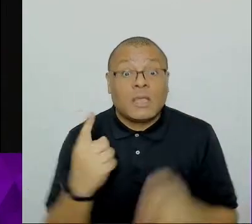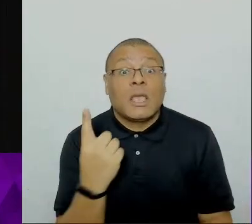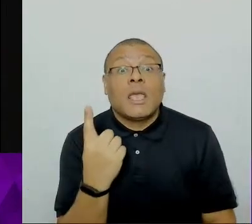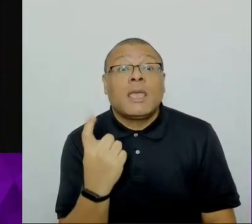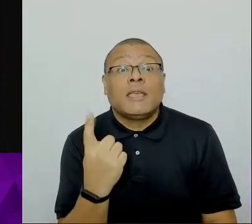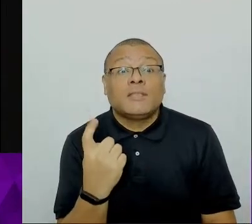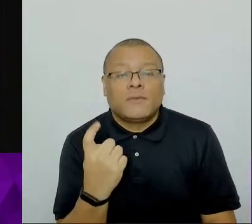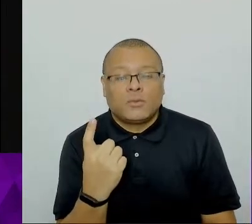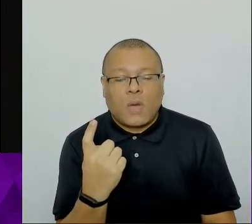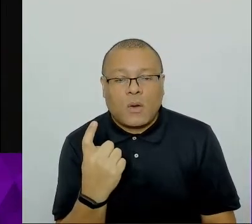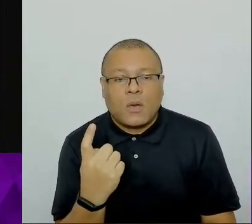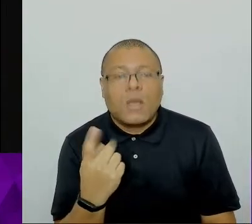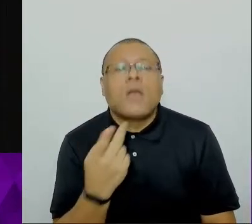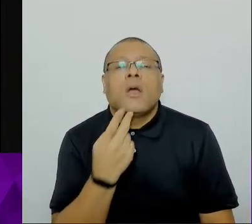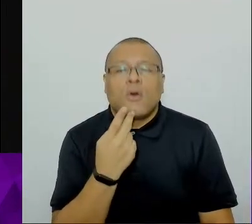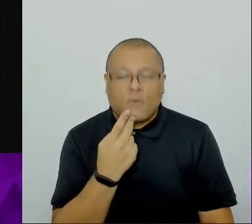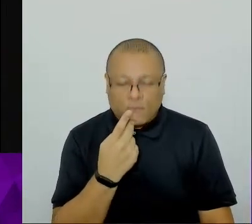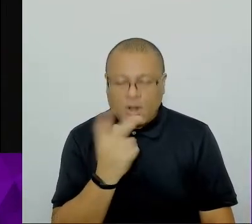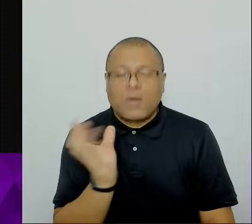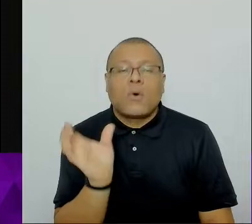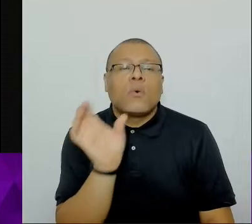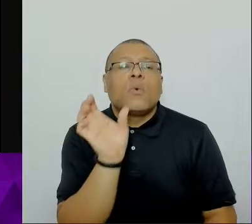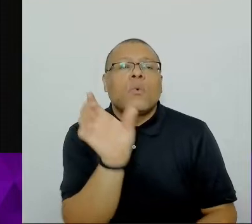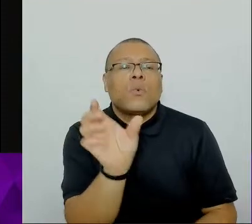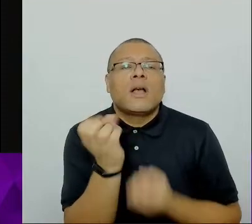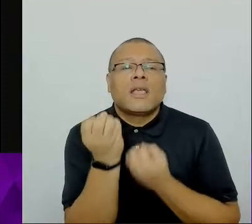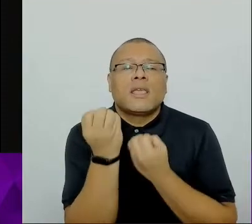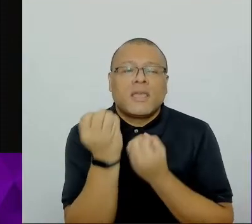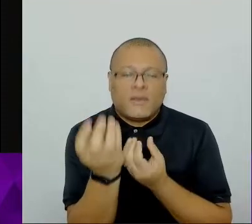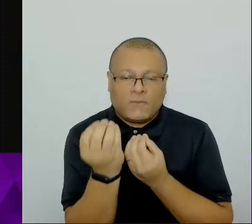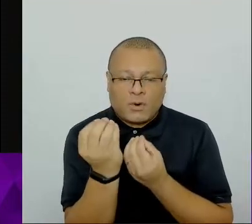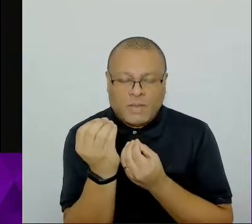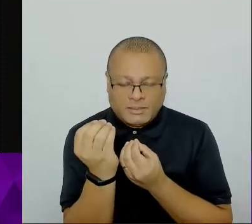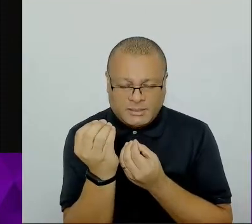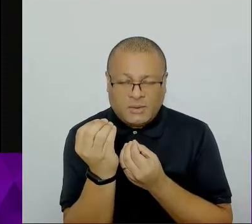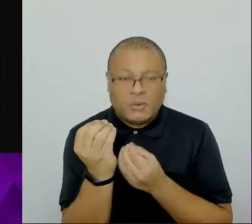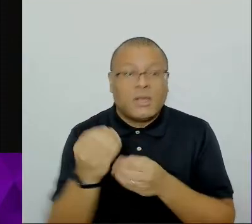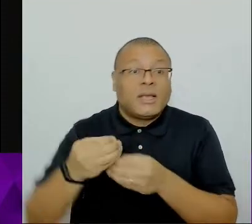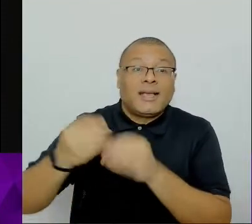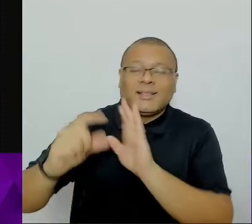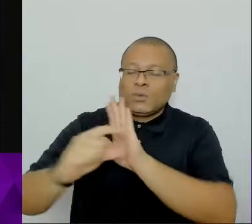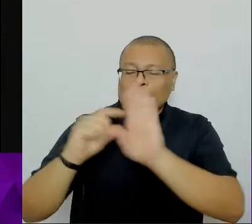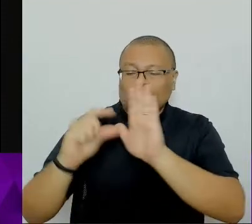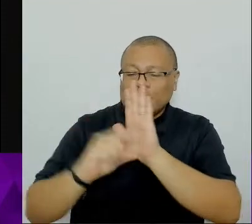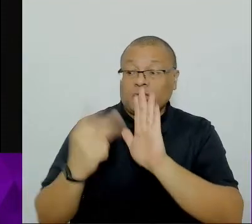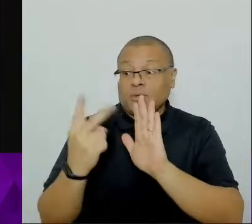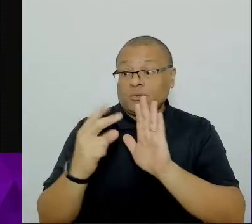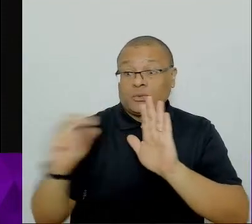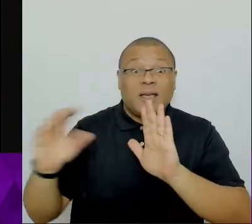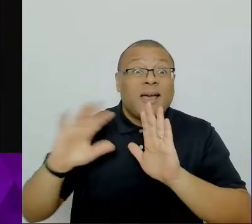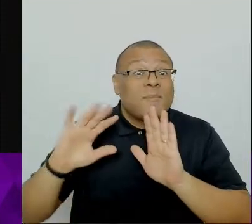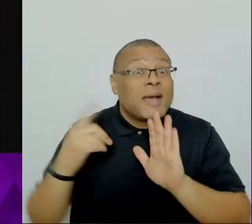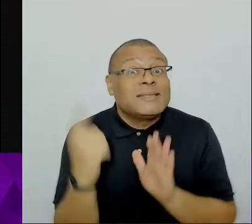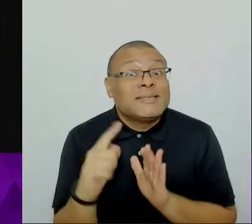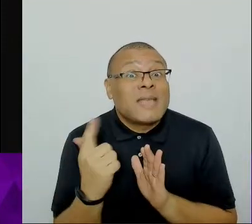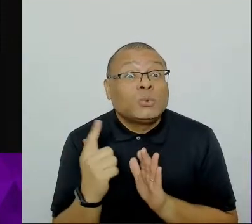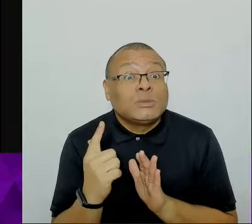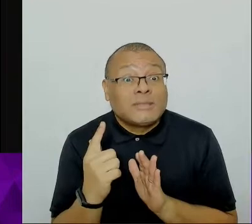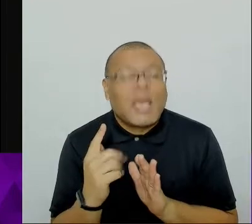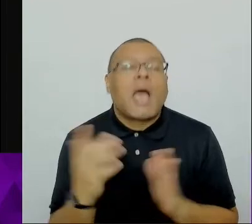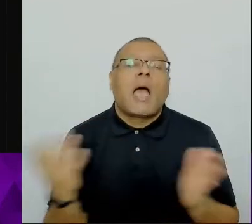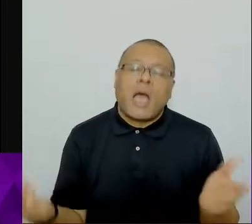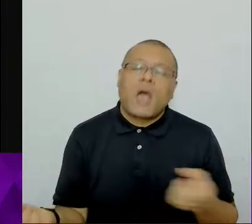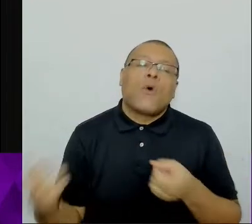eu coloco o ID do recurso, retorno ele no body e retorno 200. Mas se esse recurso não existir, aí sim eu